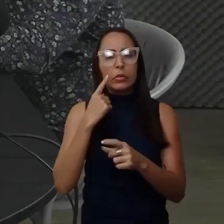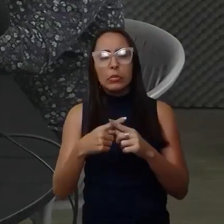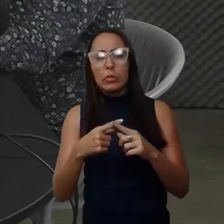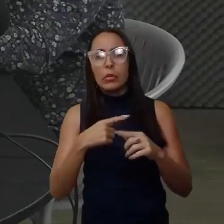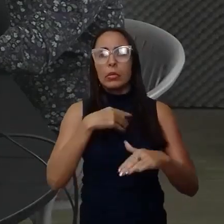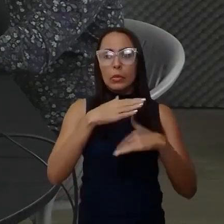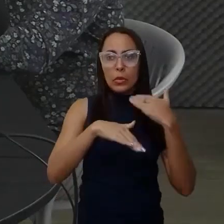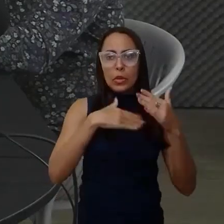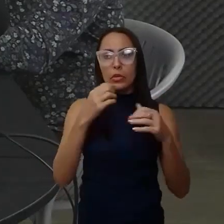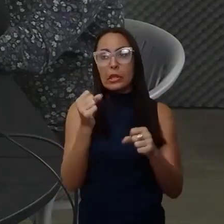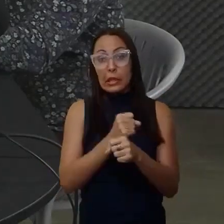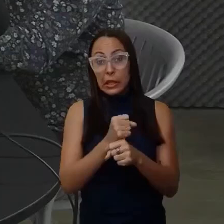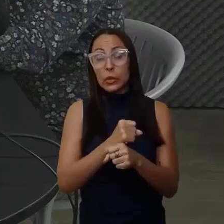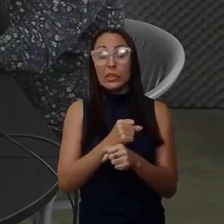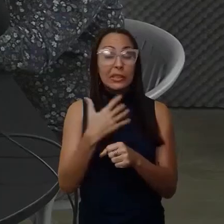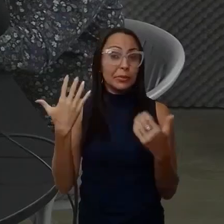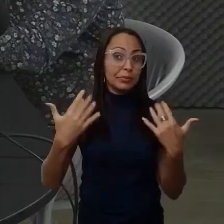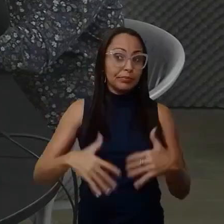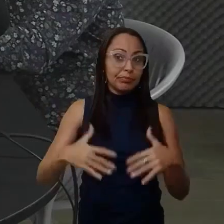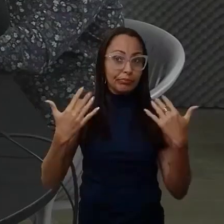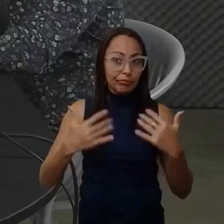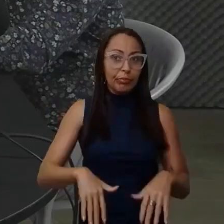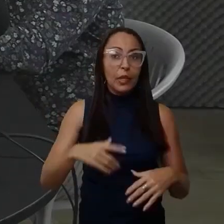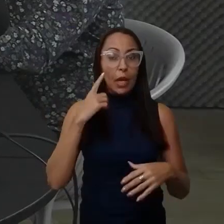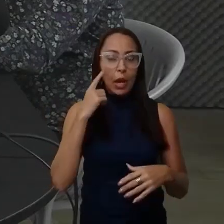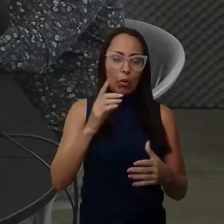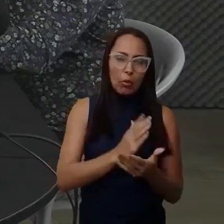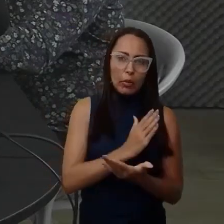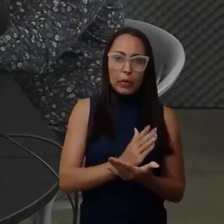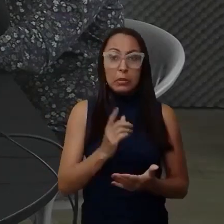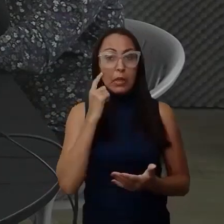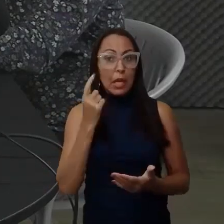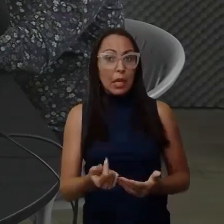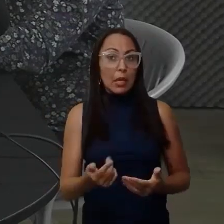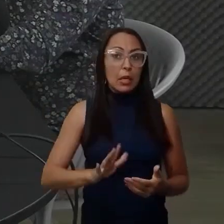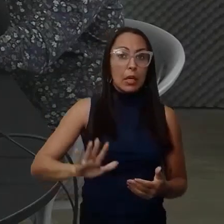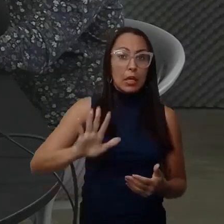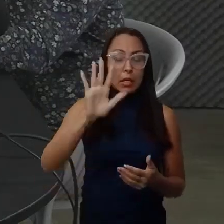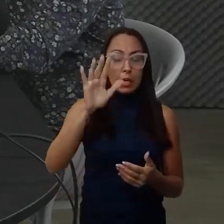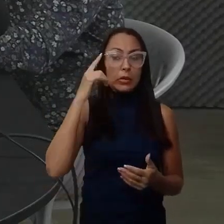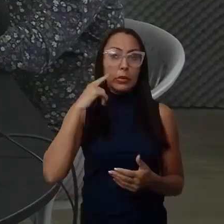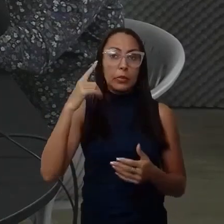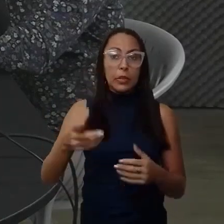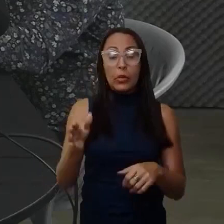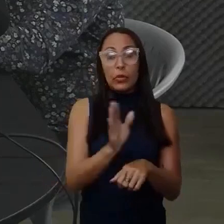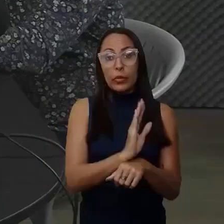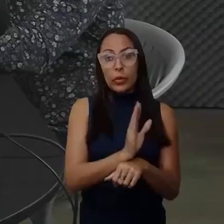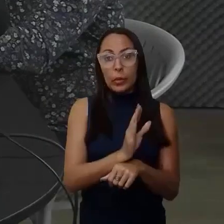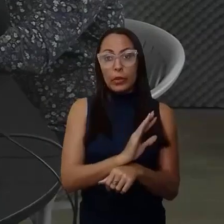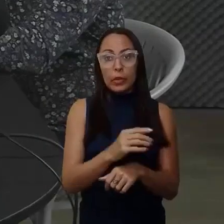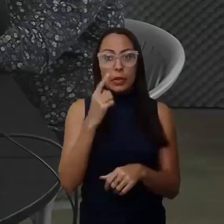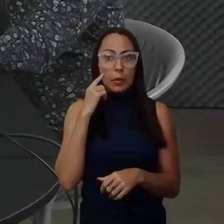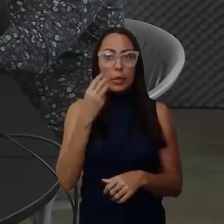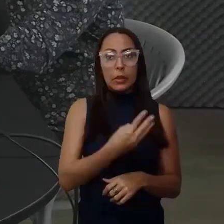né, leva anos. A professora estava falando, o visual é muito caro. E né? Para você fazer um filme de longa-metragem, às vezes você passa